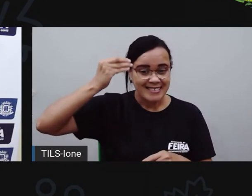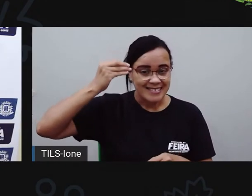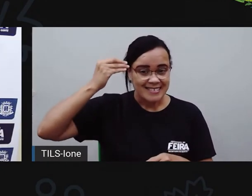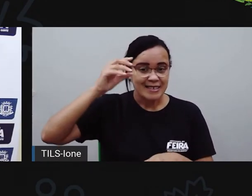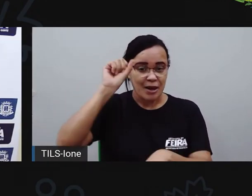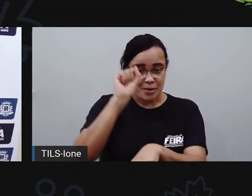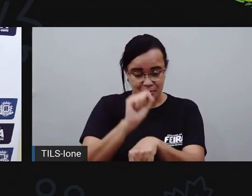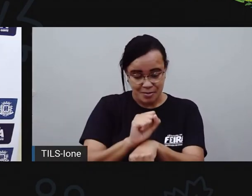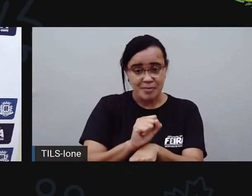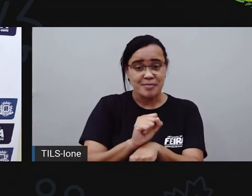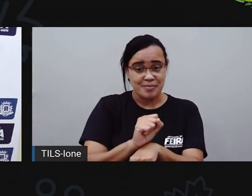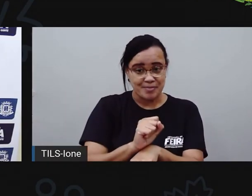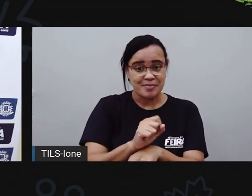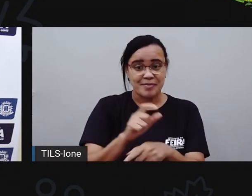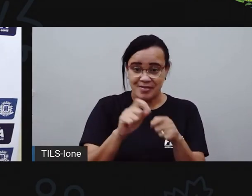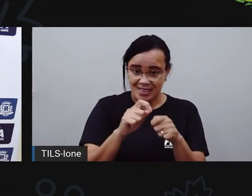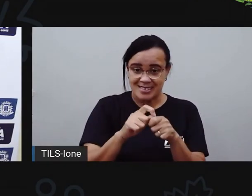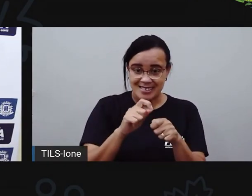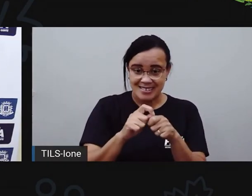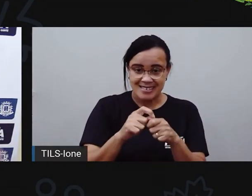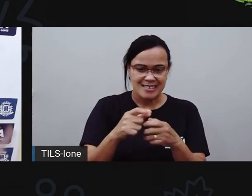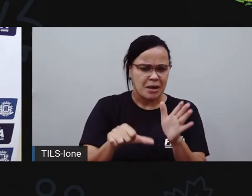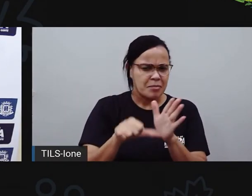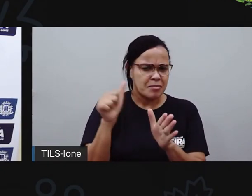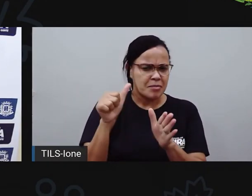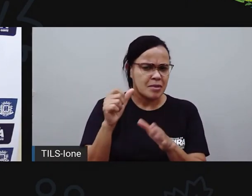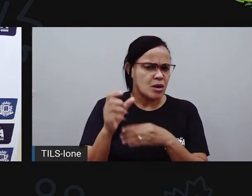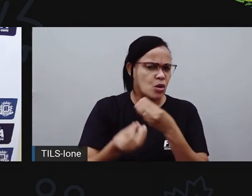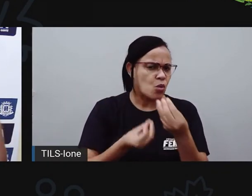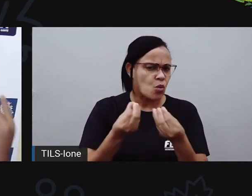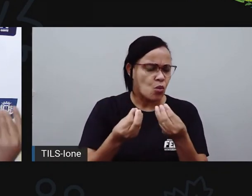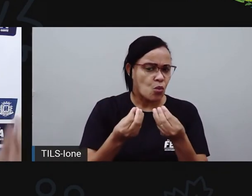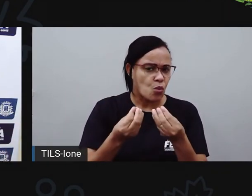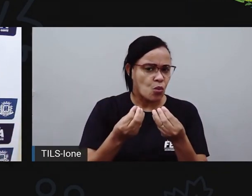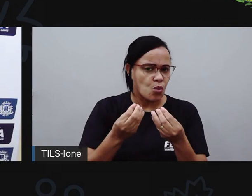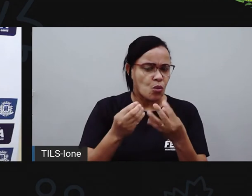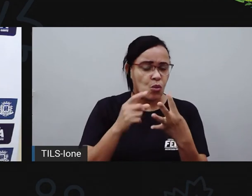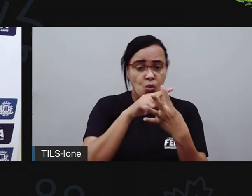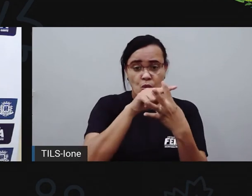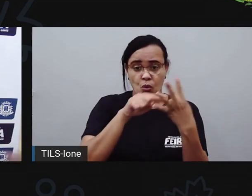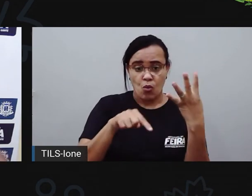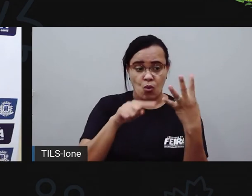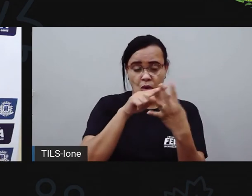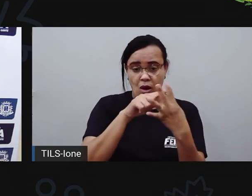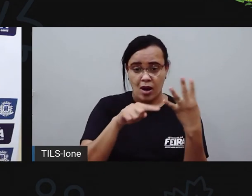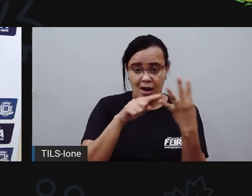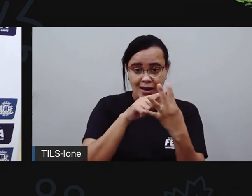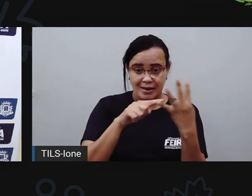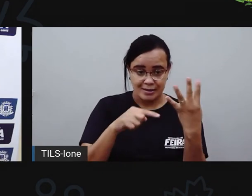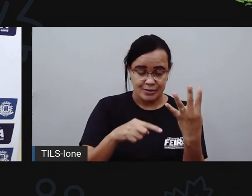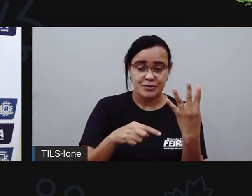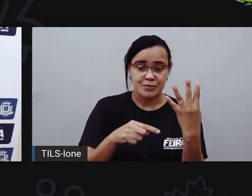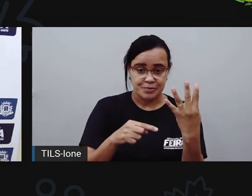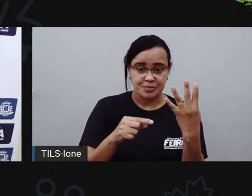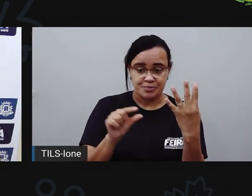vai fazer uma experiência. O que é que você vai fazer primeiro? Você vai pegar quatro palitos.